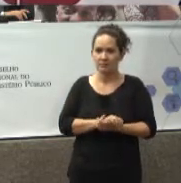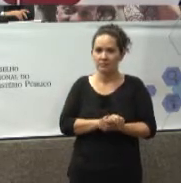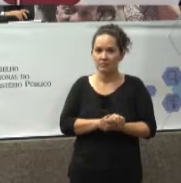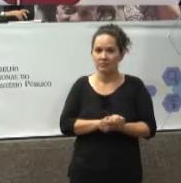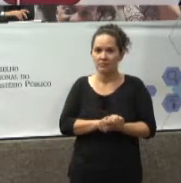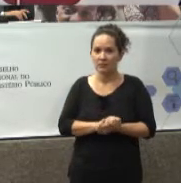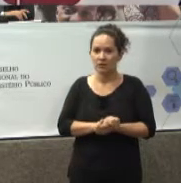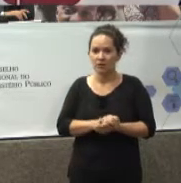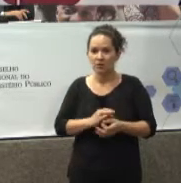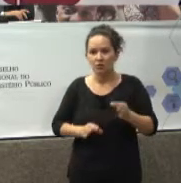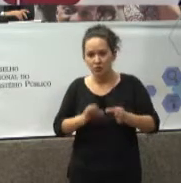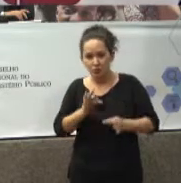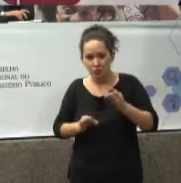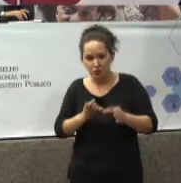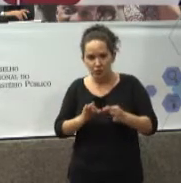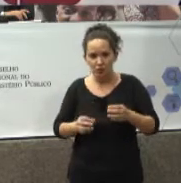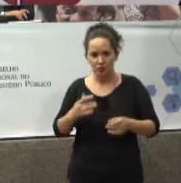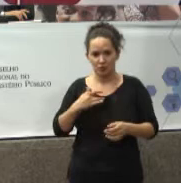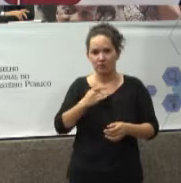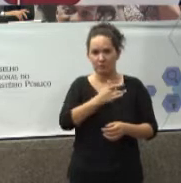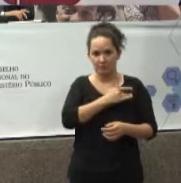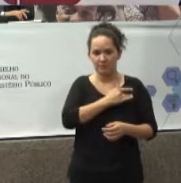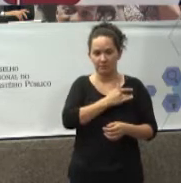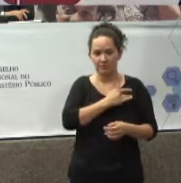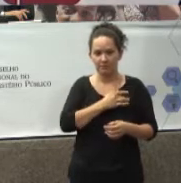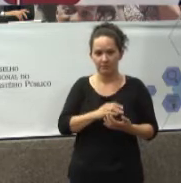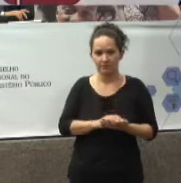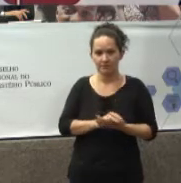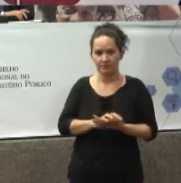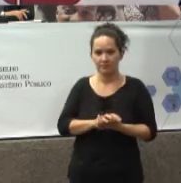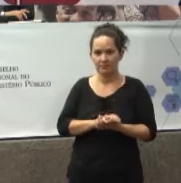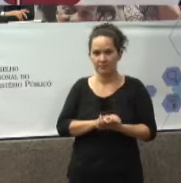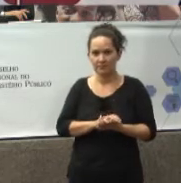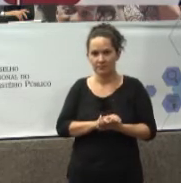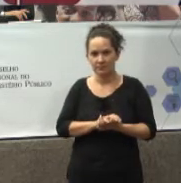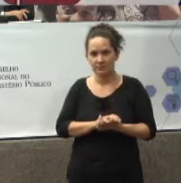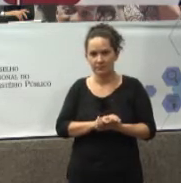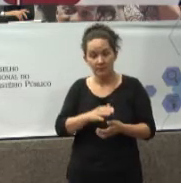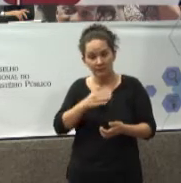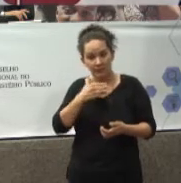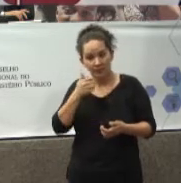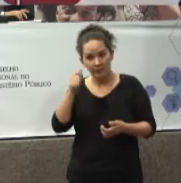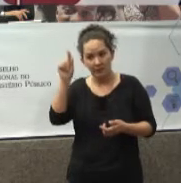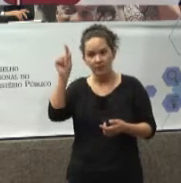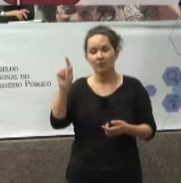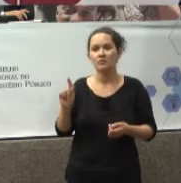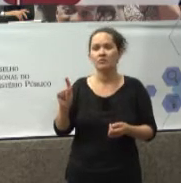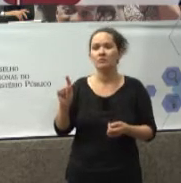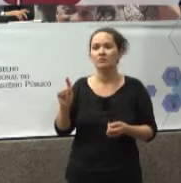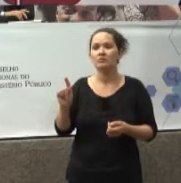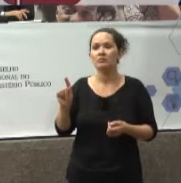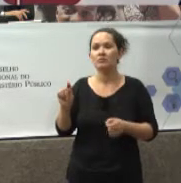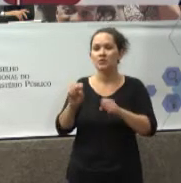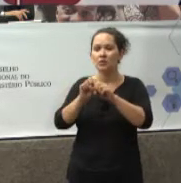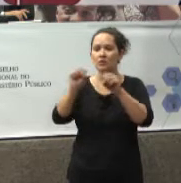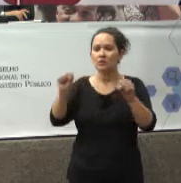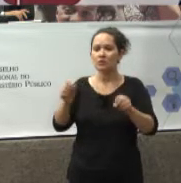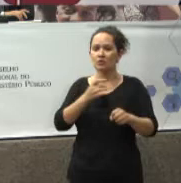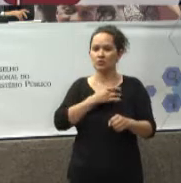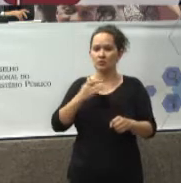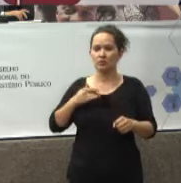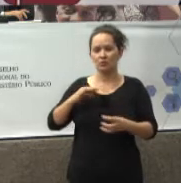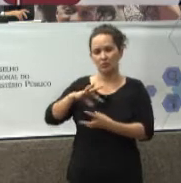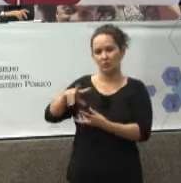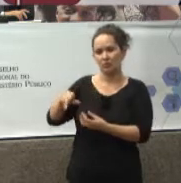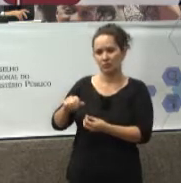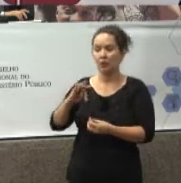inicialização além da necessidade de melhorar a gestão do sistema de saúde como um